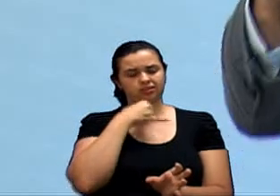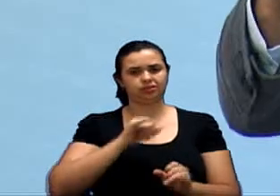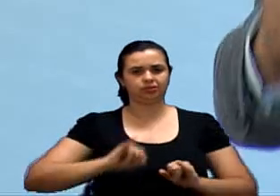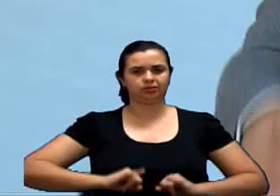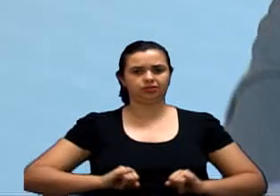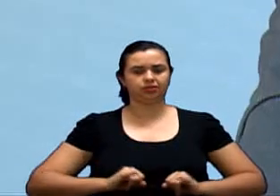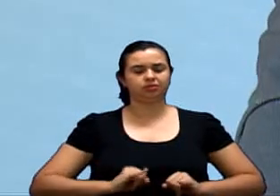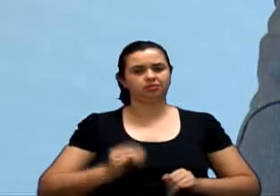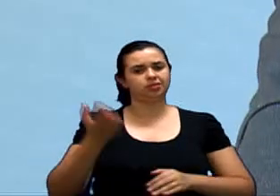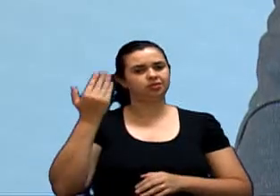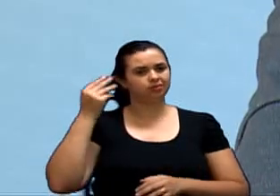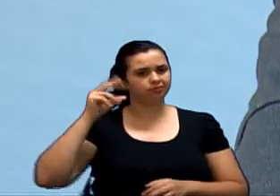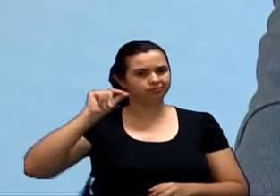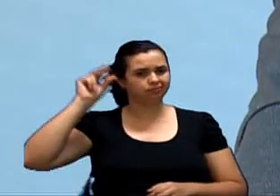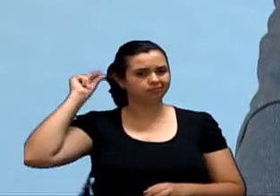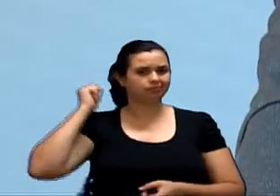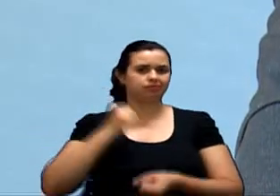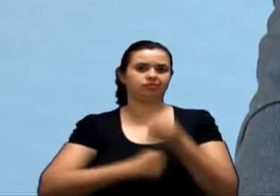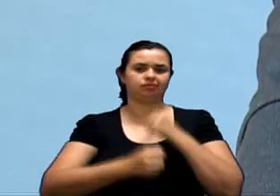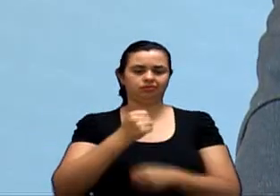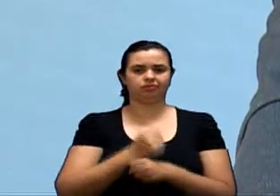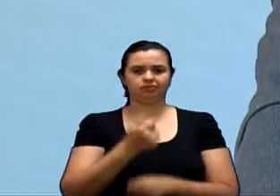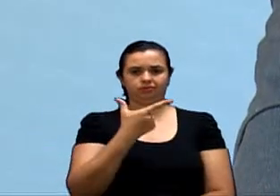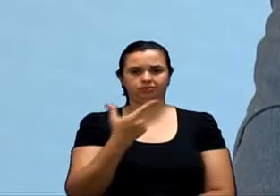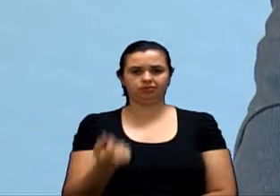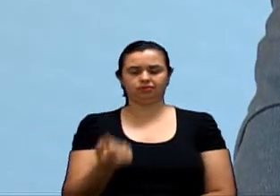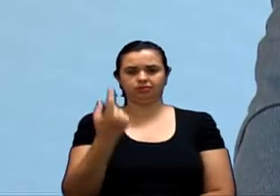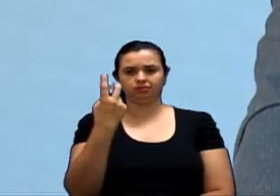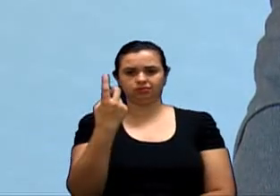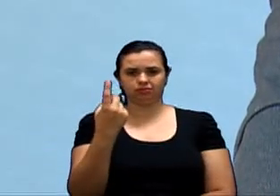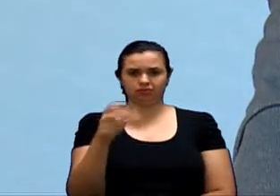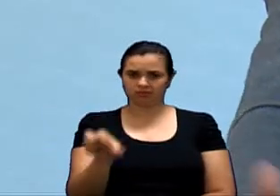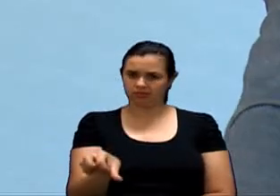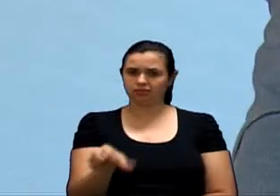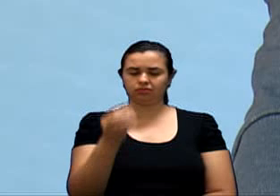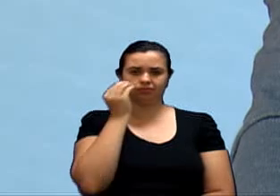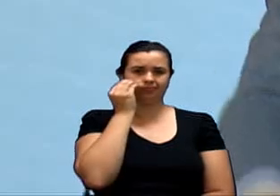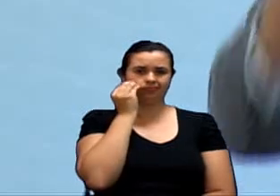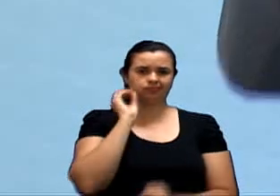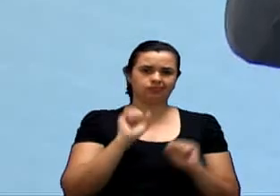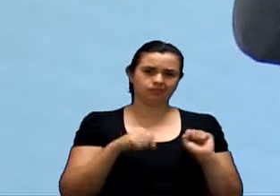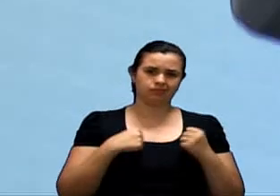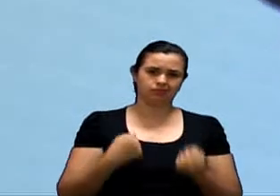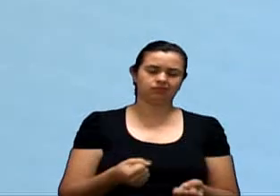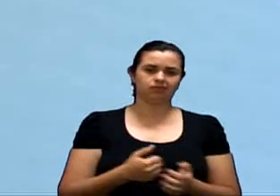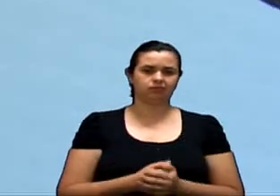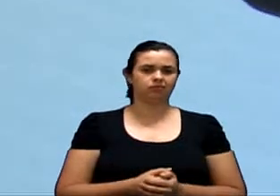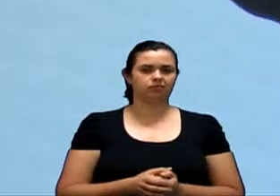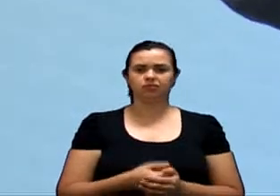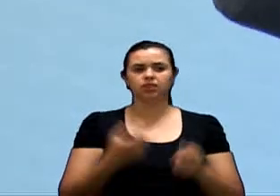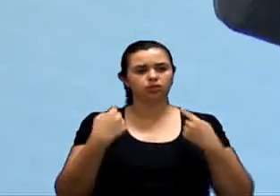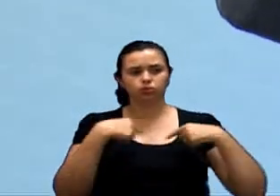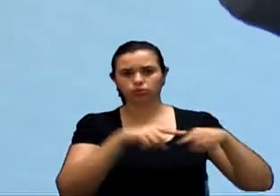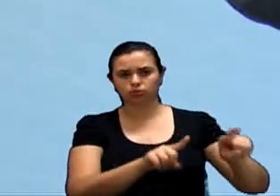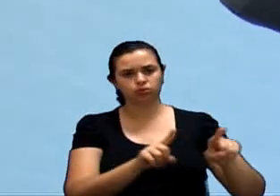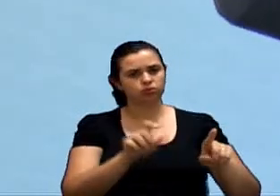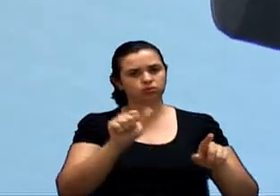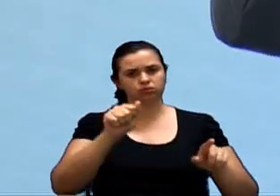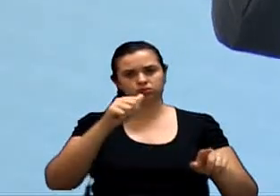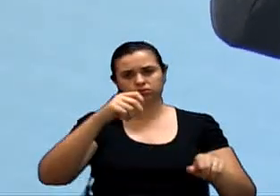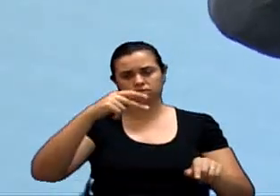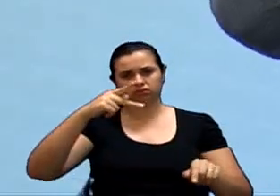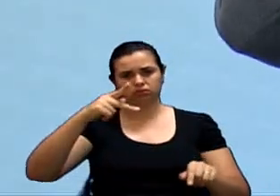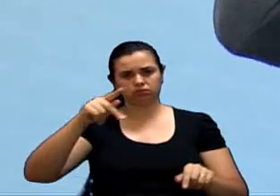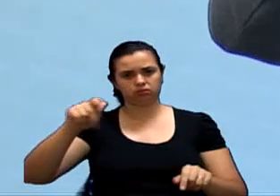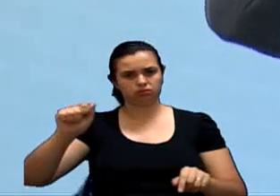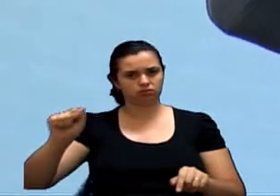de 2019, como eu falei aí, trabalhando com vocês em cima desse projeto, tá bom? Infelizmente, nada contra vocês da PAI, tá? Me